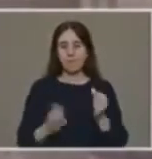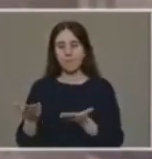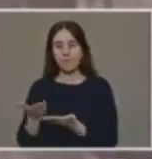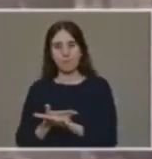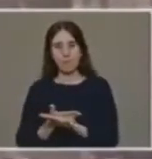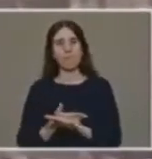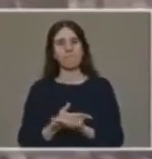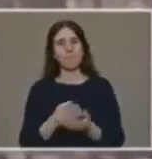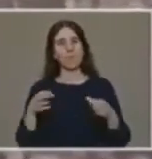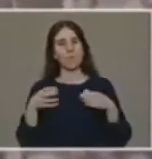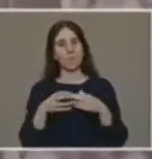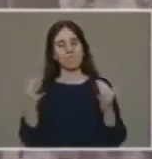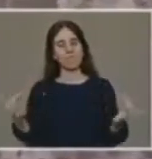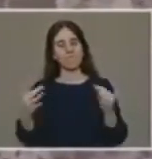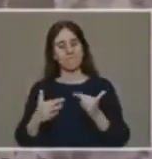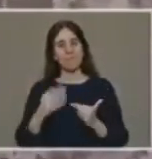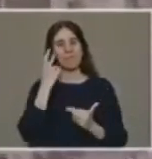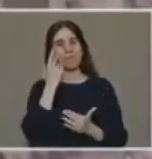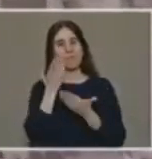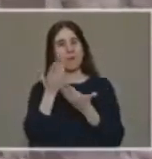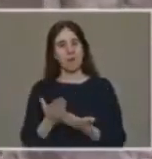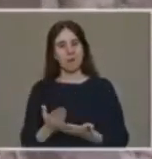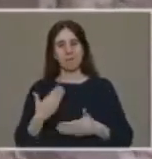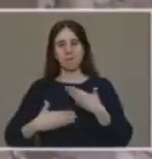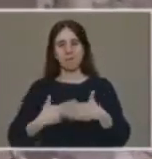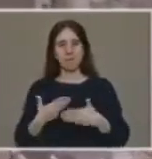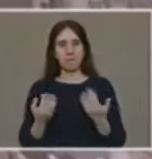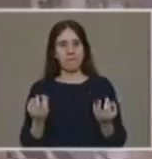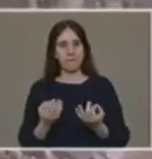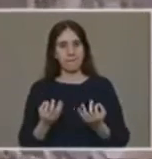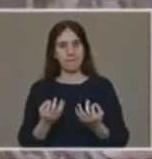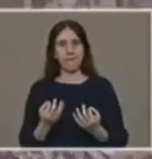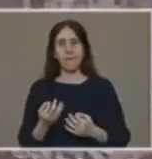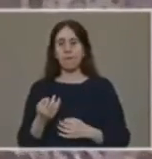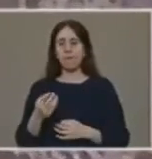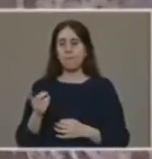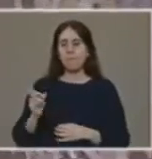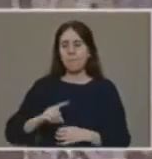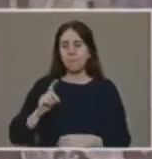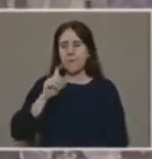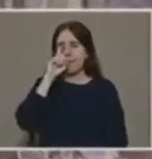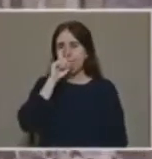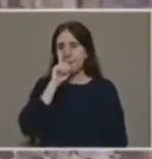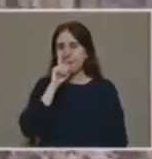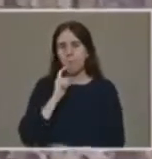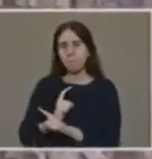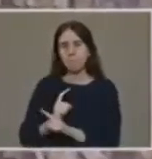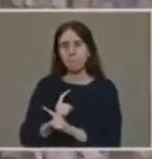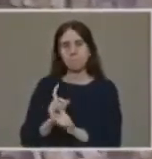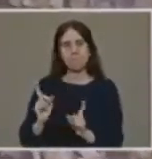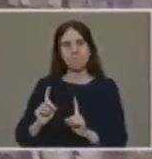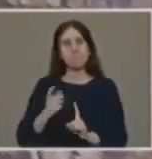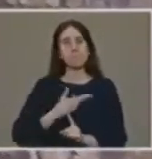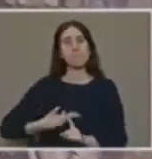sua presença viva e atuante, não se limitando a repetir um sinal recordatório de um acontecimento